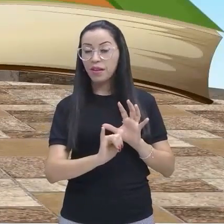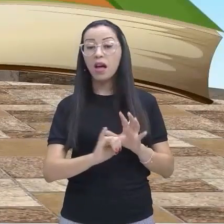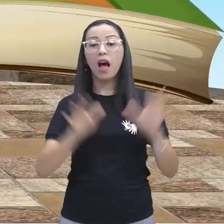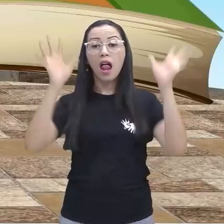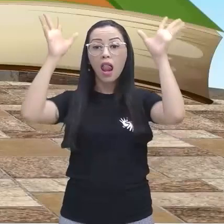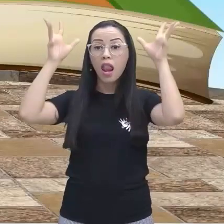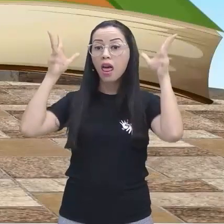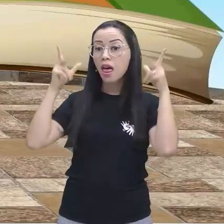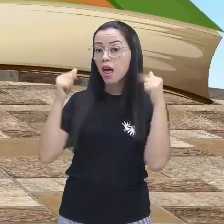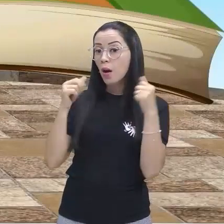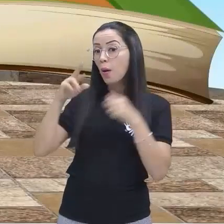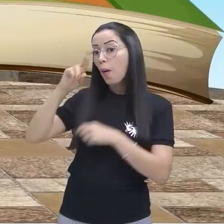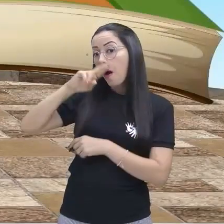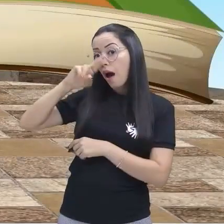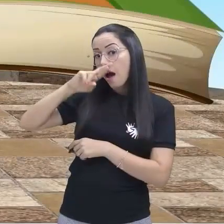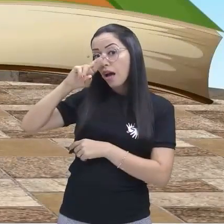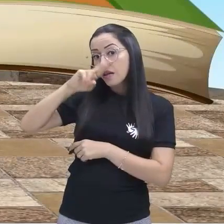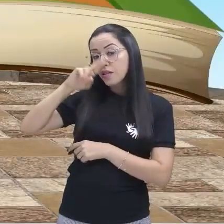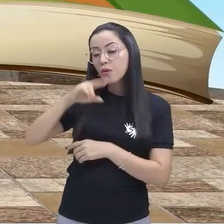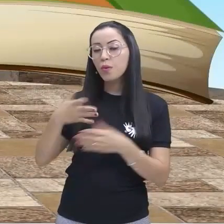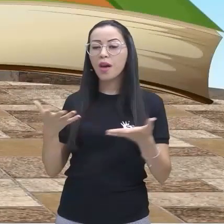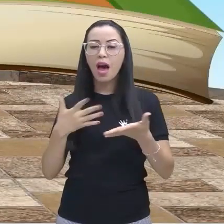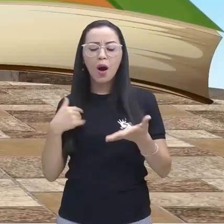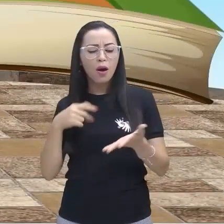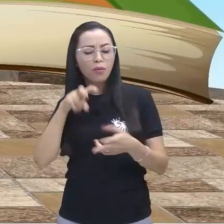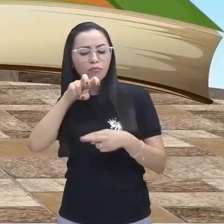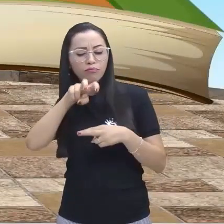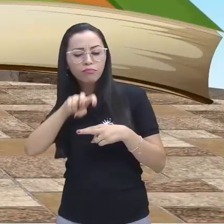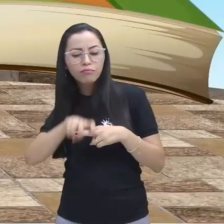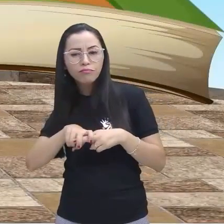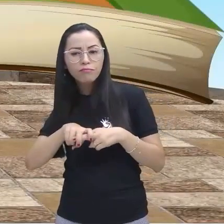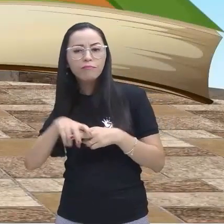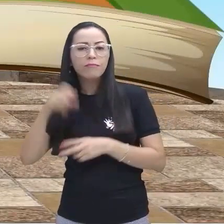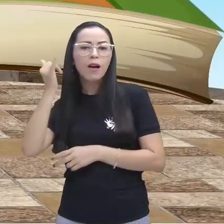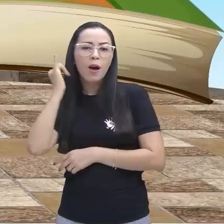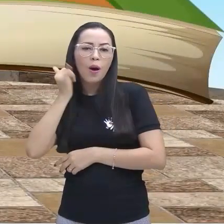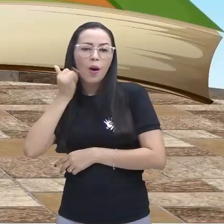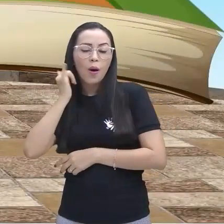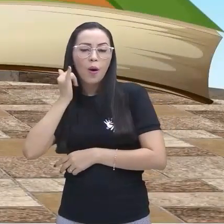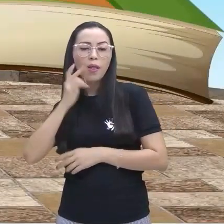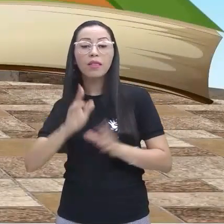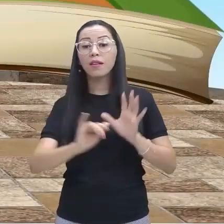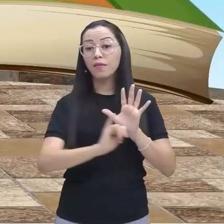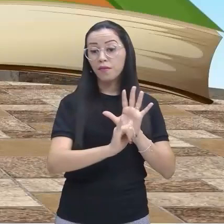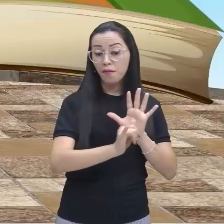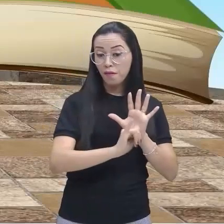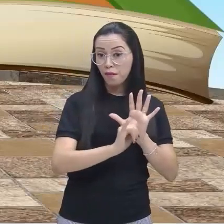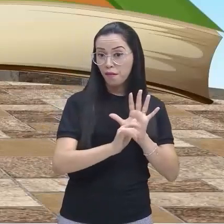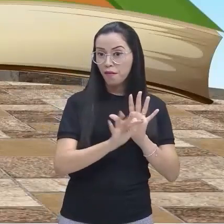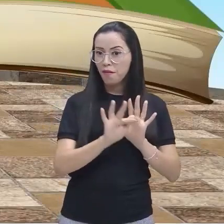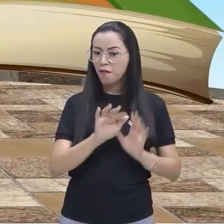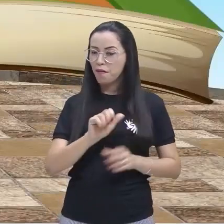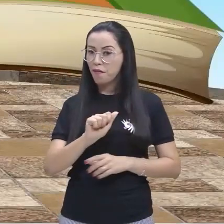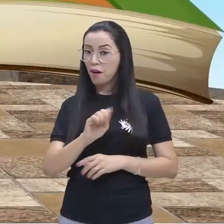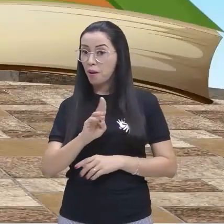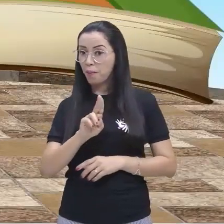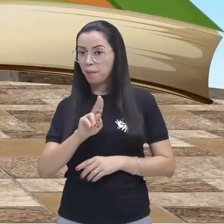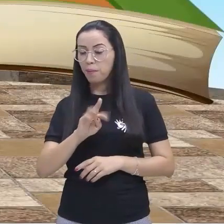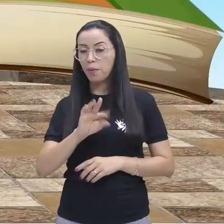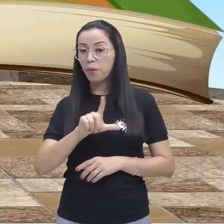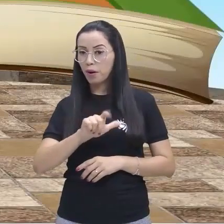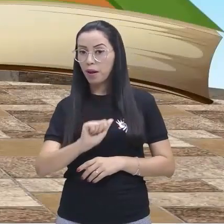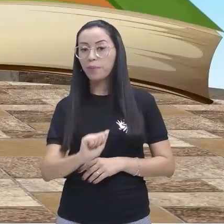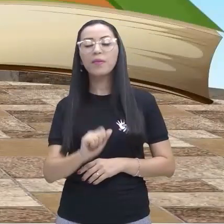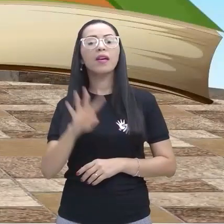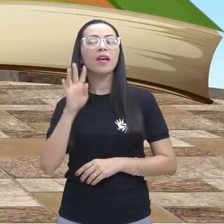E eu vou sentar agora para contar essa fábula e perceba bem que é uma história muito legal.